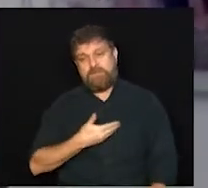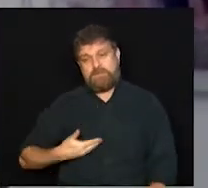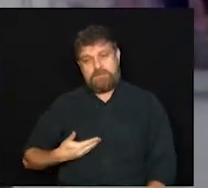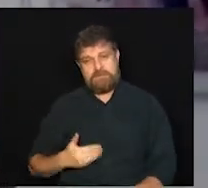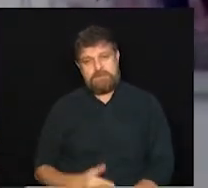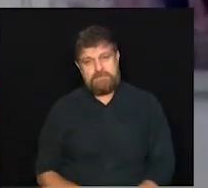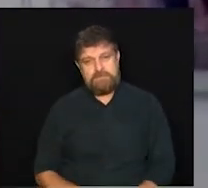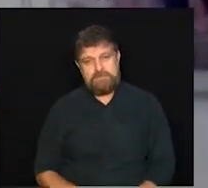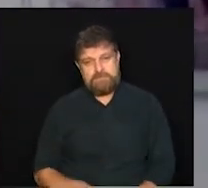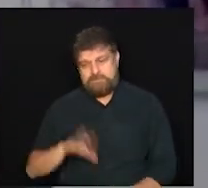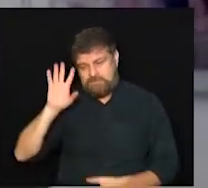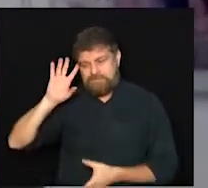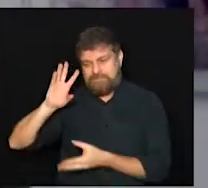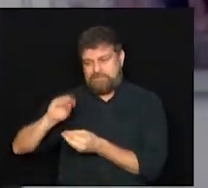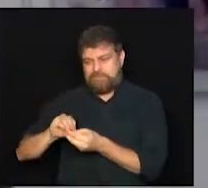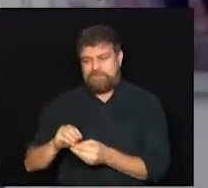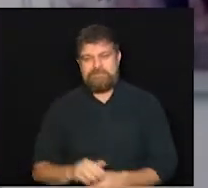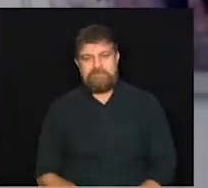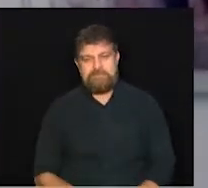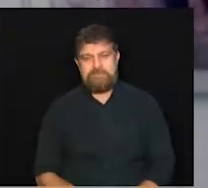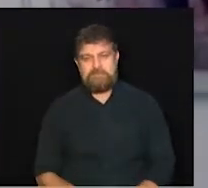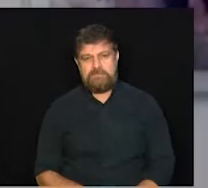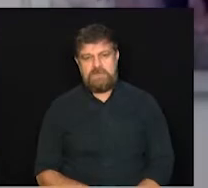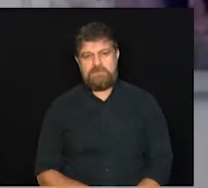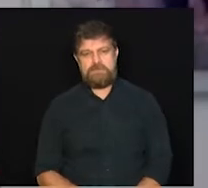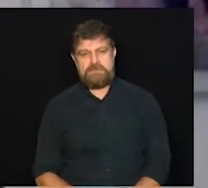Enfim, acho que era isso.